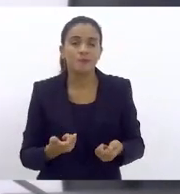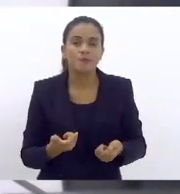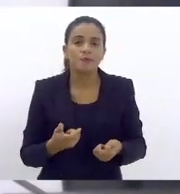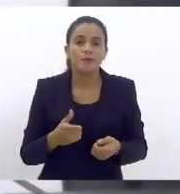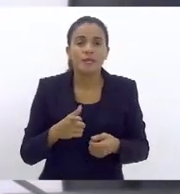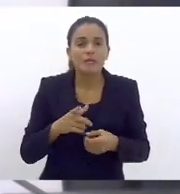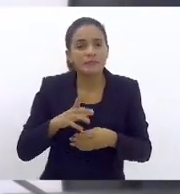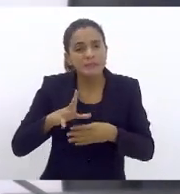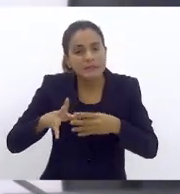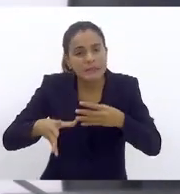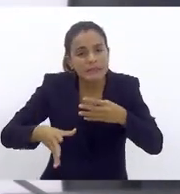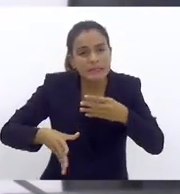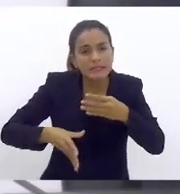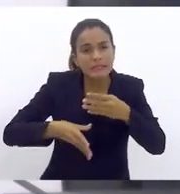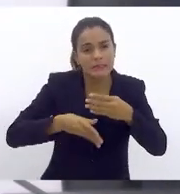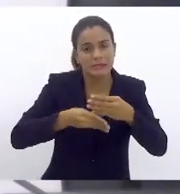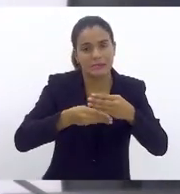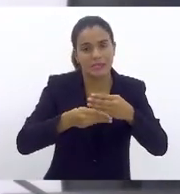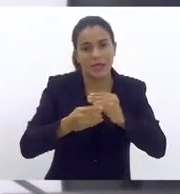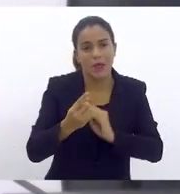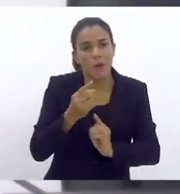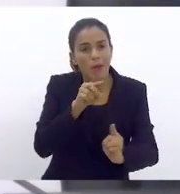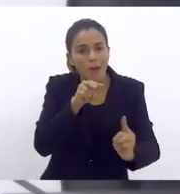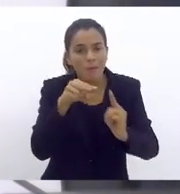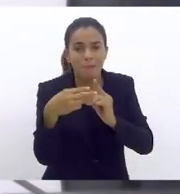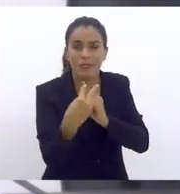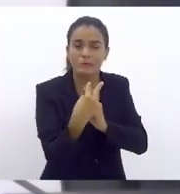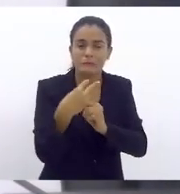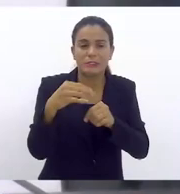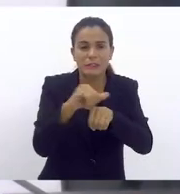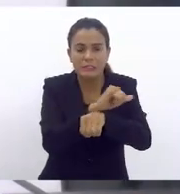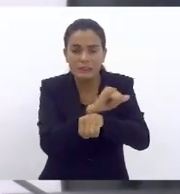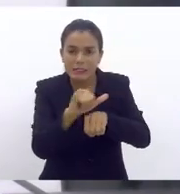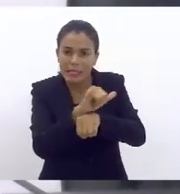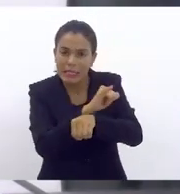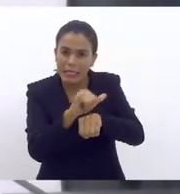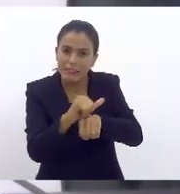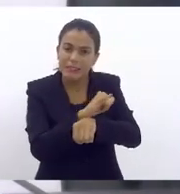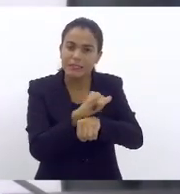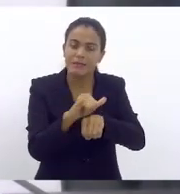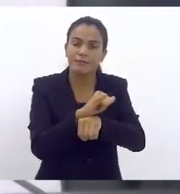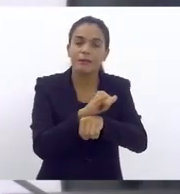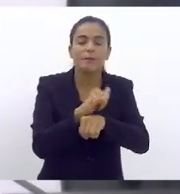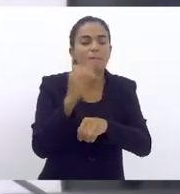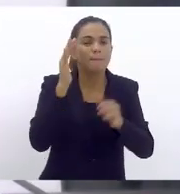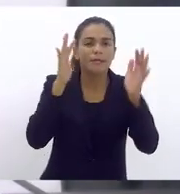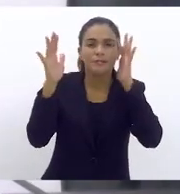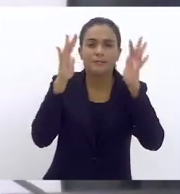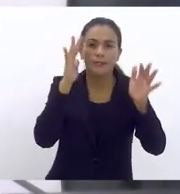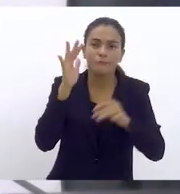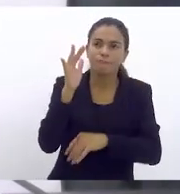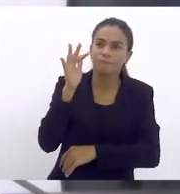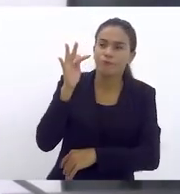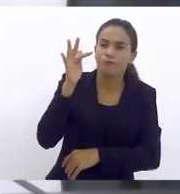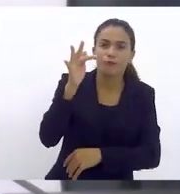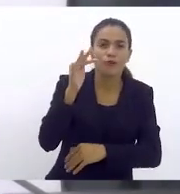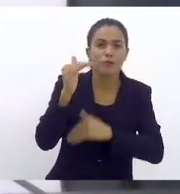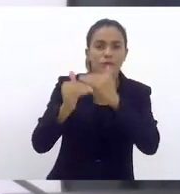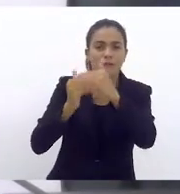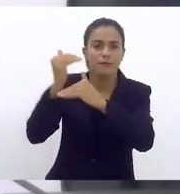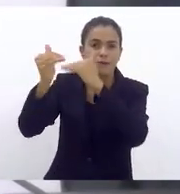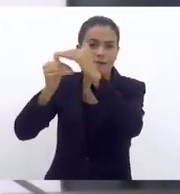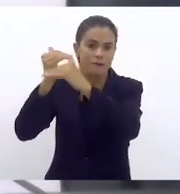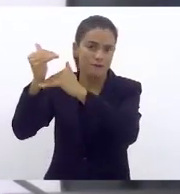sintetizar numa perspectiva de planejamento estratégico e nessa visão desenvolvimento mentista da